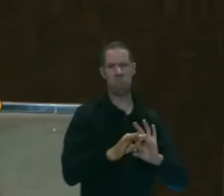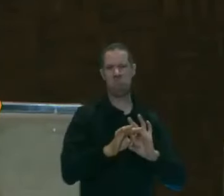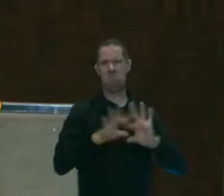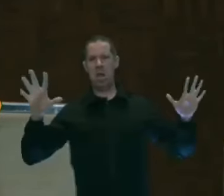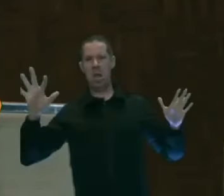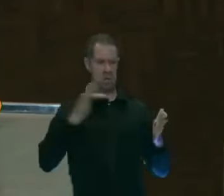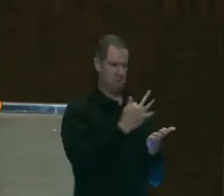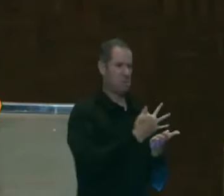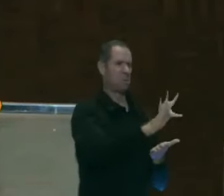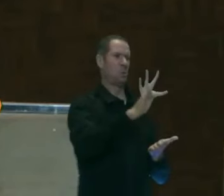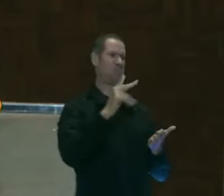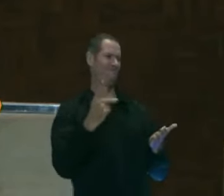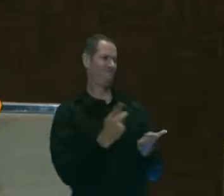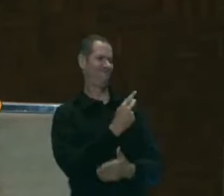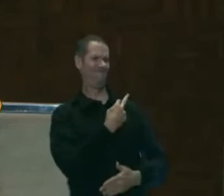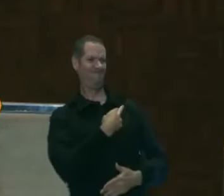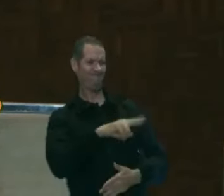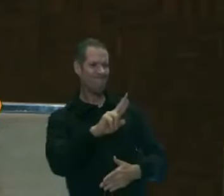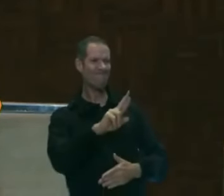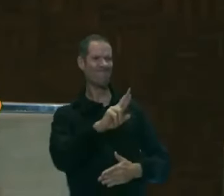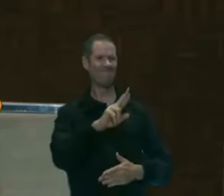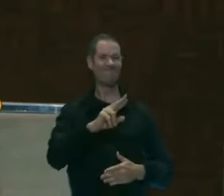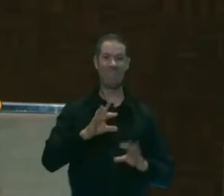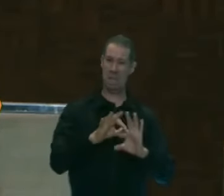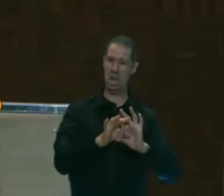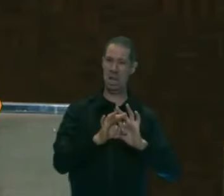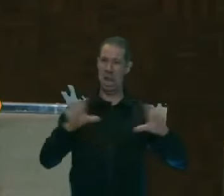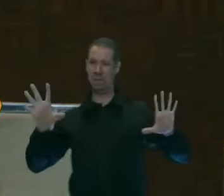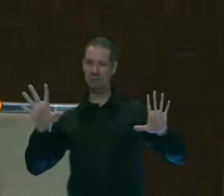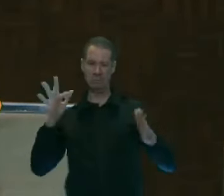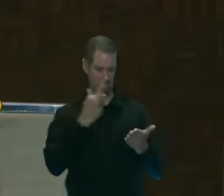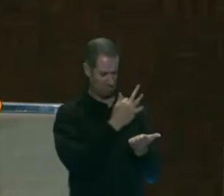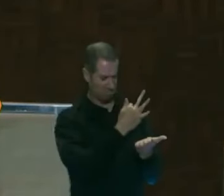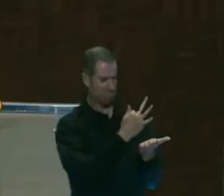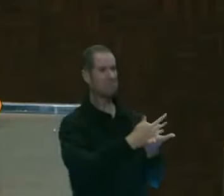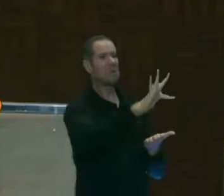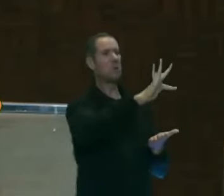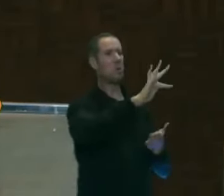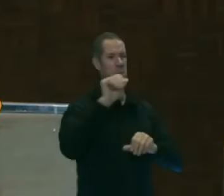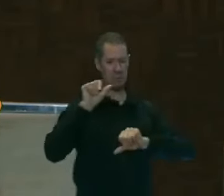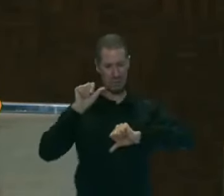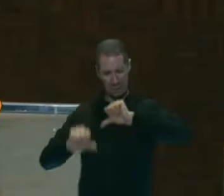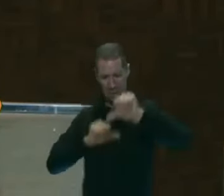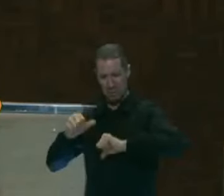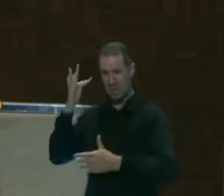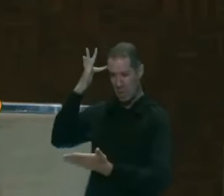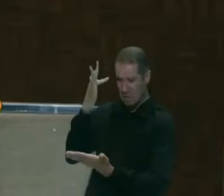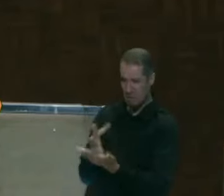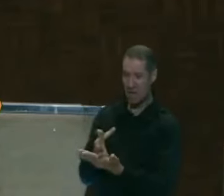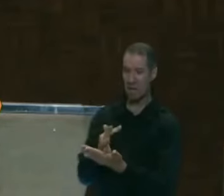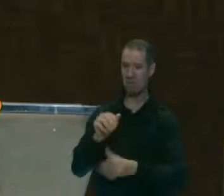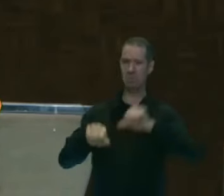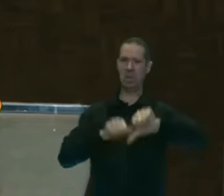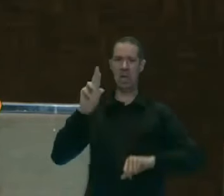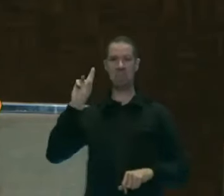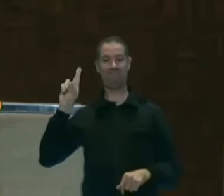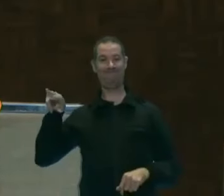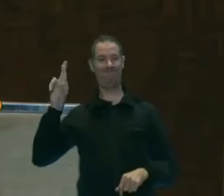teológico. O liberalismo teológico transforma a fé num arrazoado